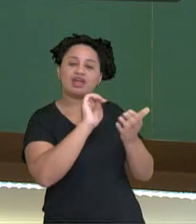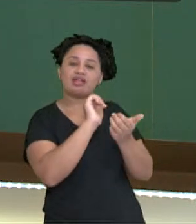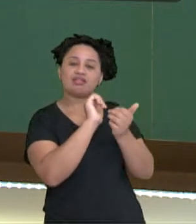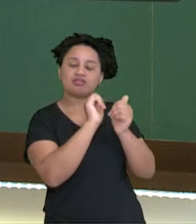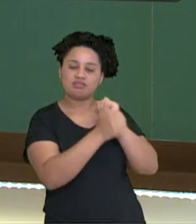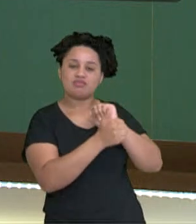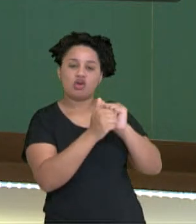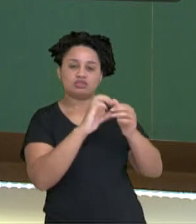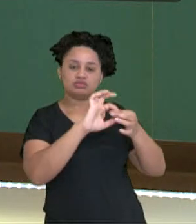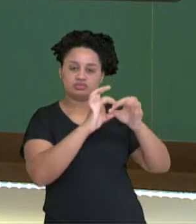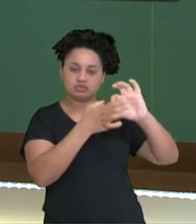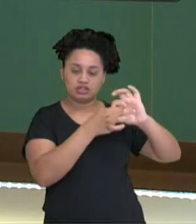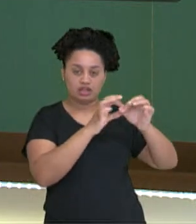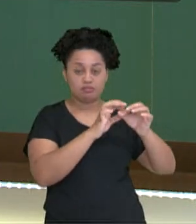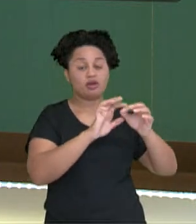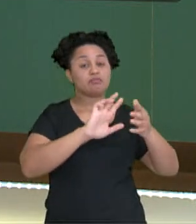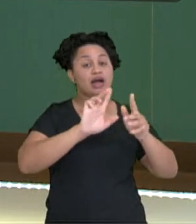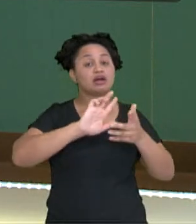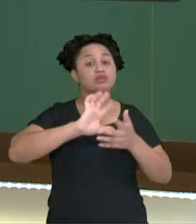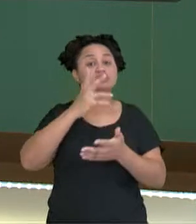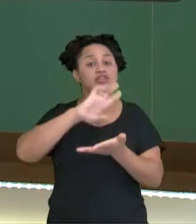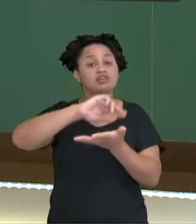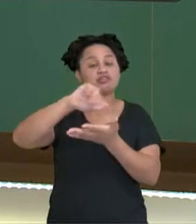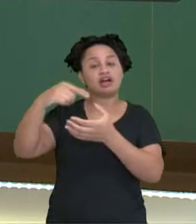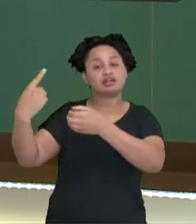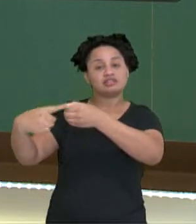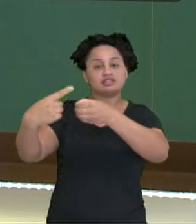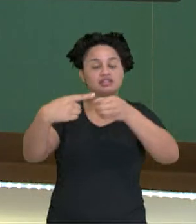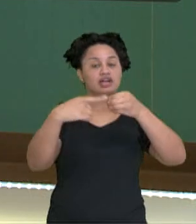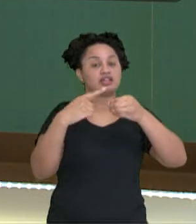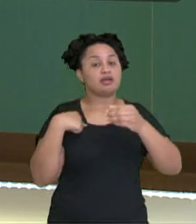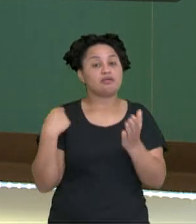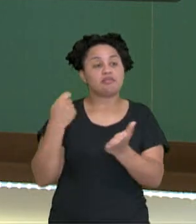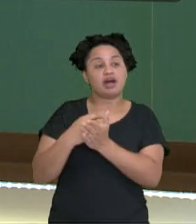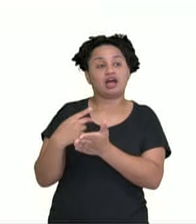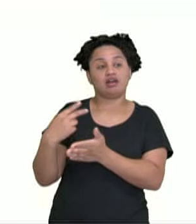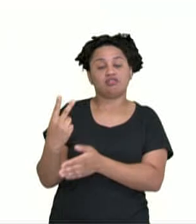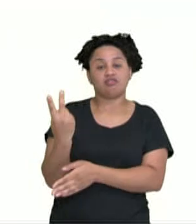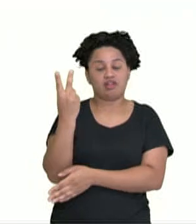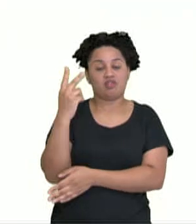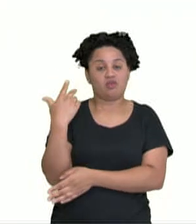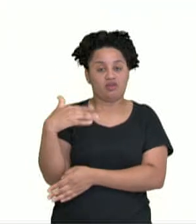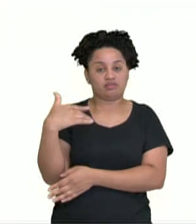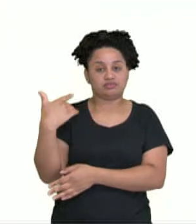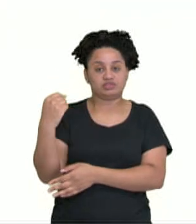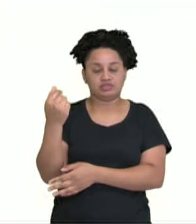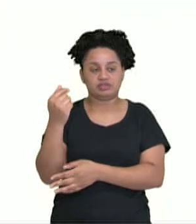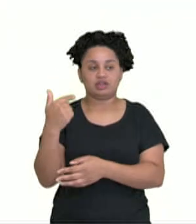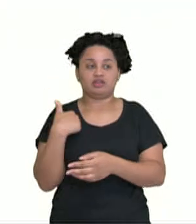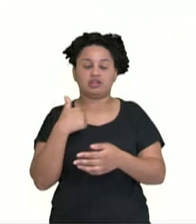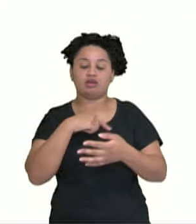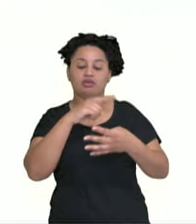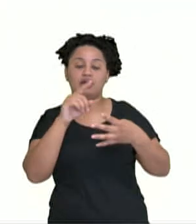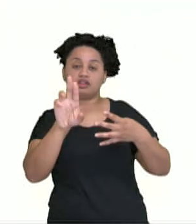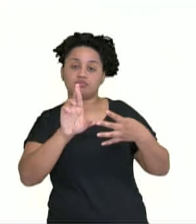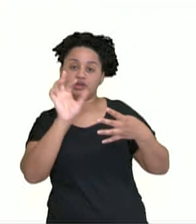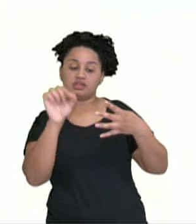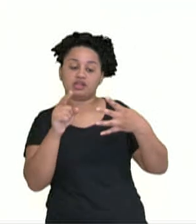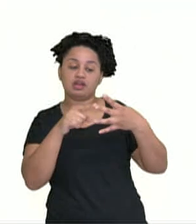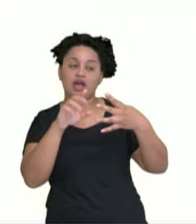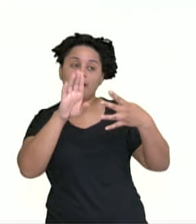anualmente sempre em diferentes cidades com uma premiação muito alta em dinheiro. Era o WCG, World Cyber